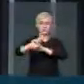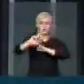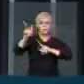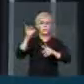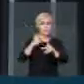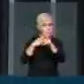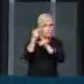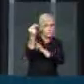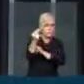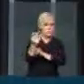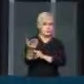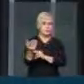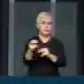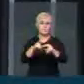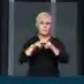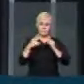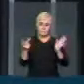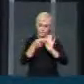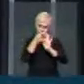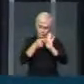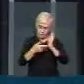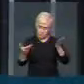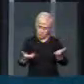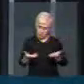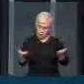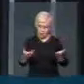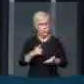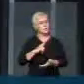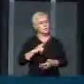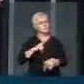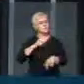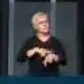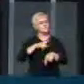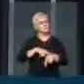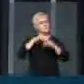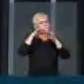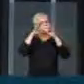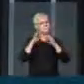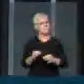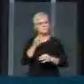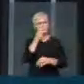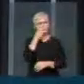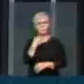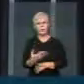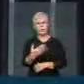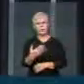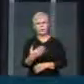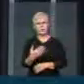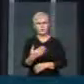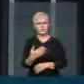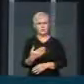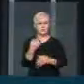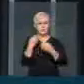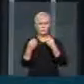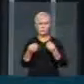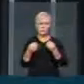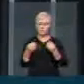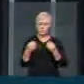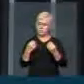Por isso, senhor presidente, esse projeto aqui chega numa hora absolutamente oportuna. Não há porquê